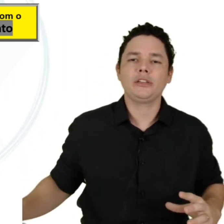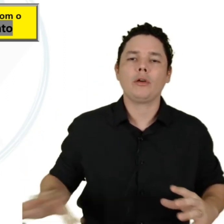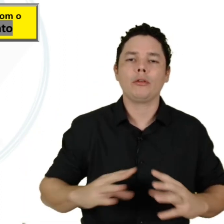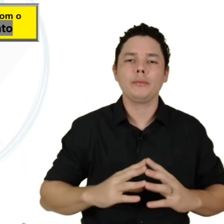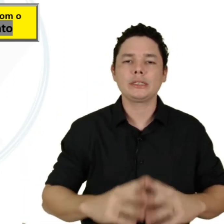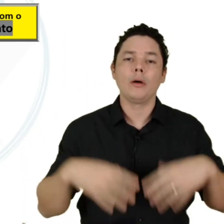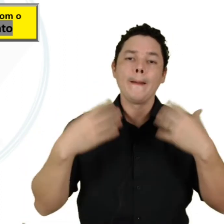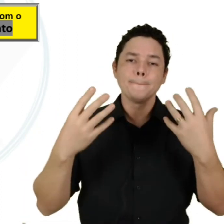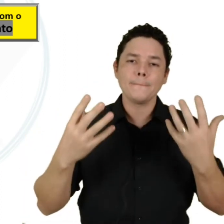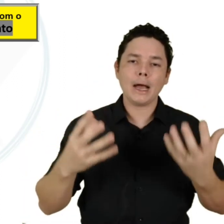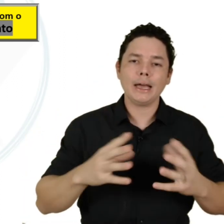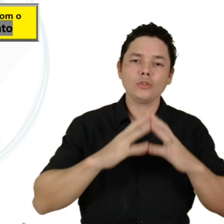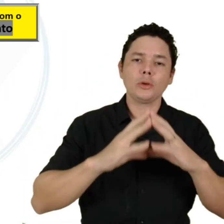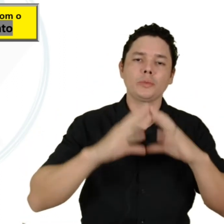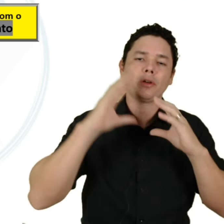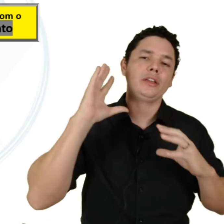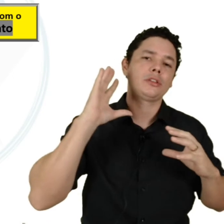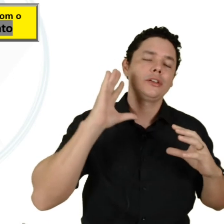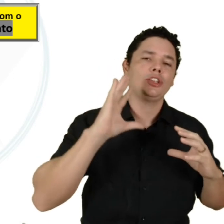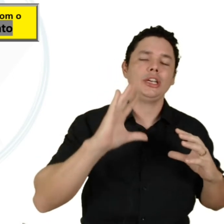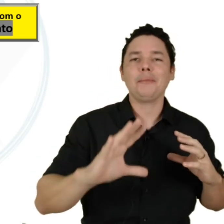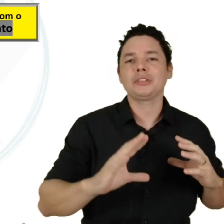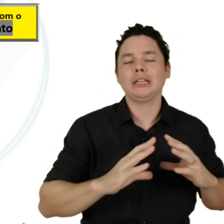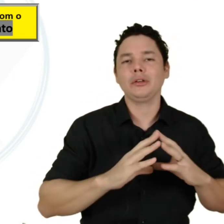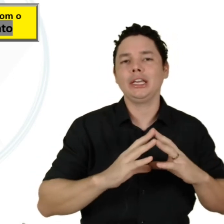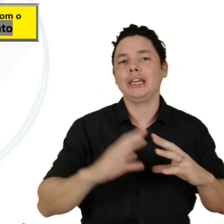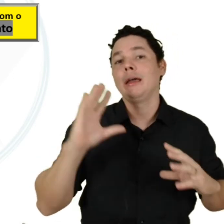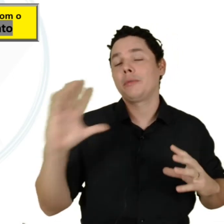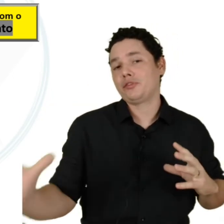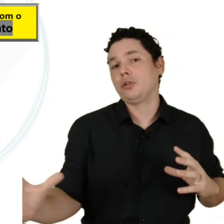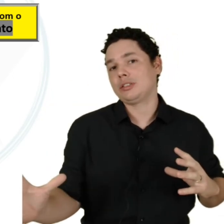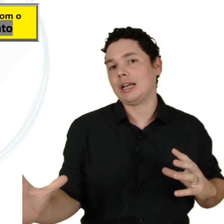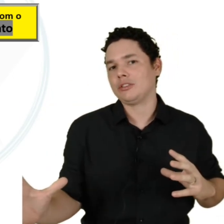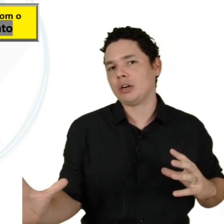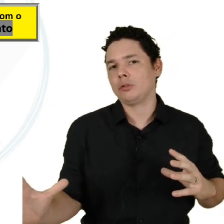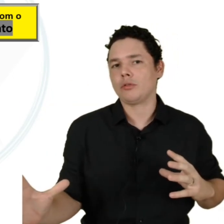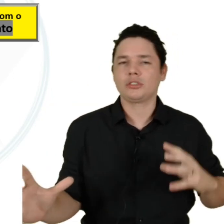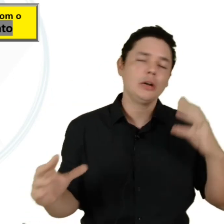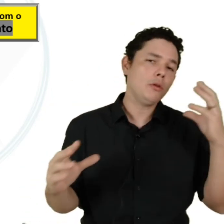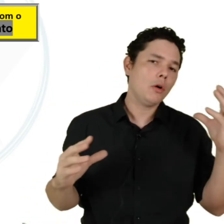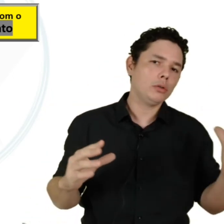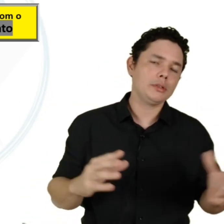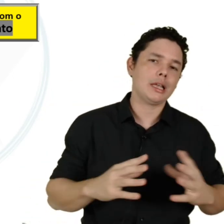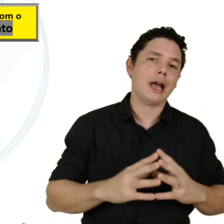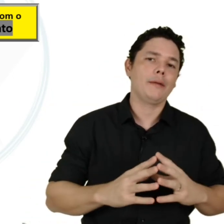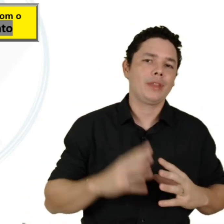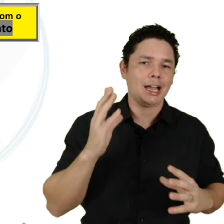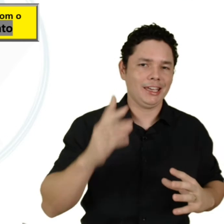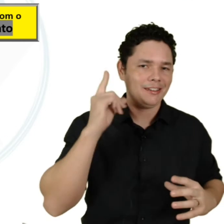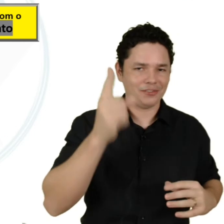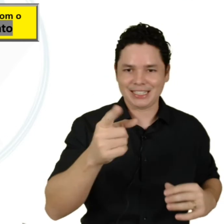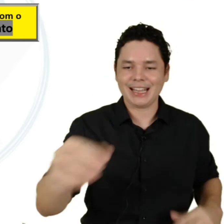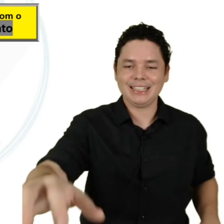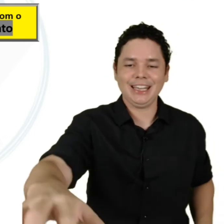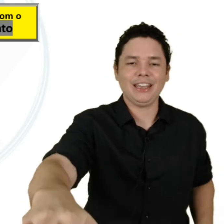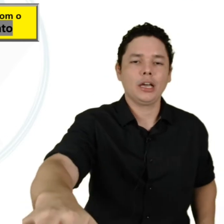vencimento relativo ao cargo em comissão, mais os seus proventos de aposentadoria. Professor, isso está de acordo com a Constituição ou não está?